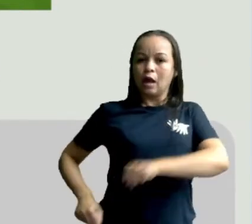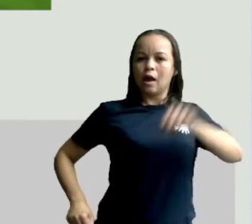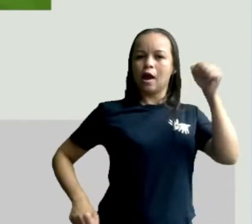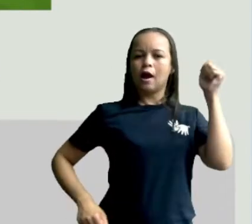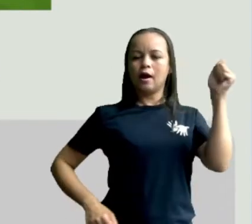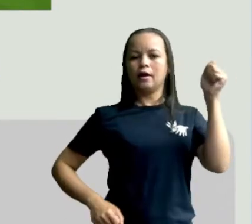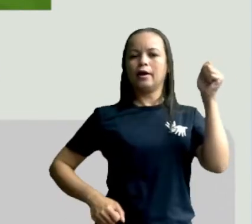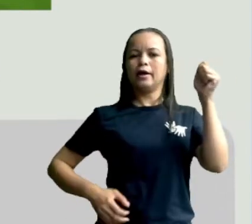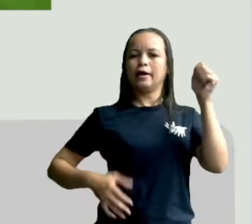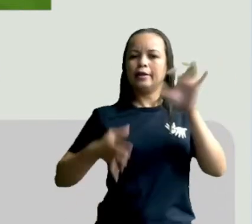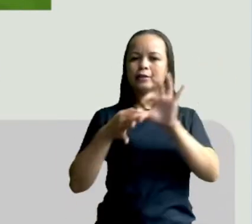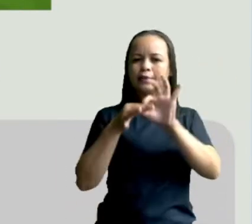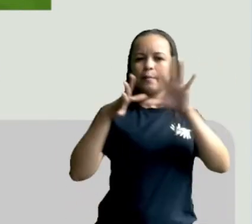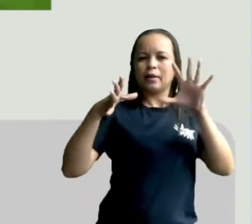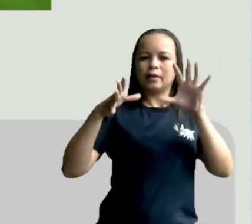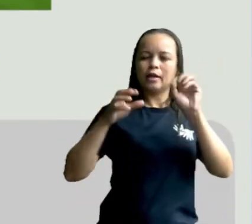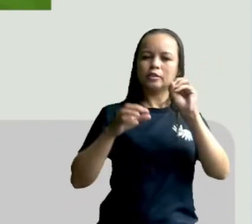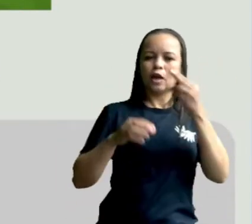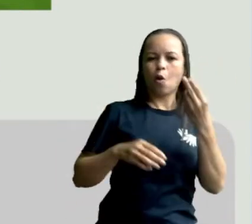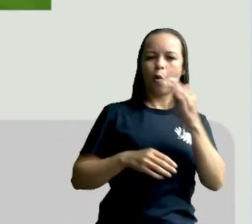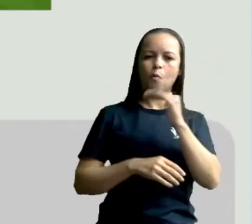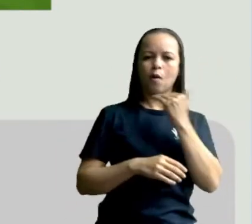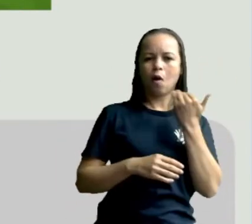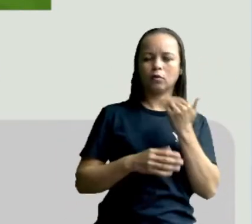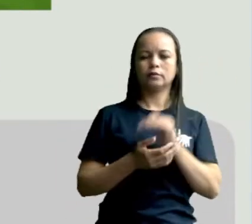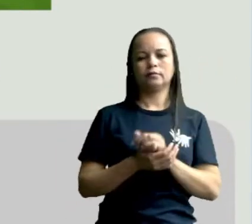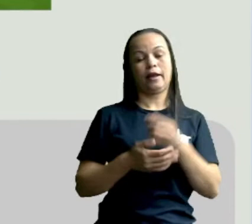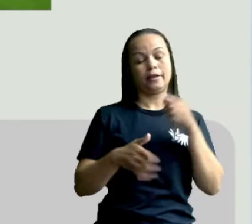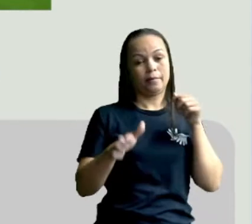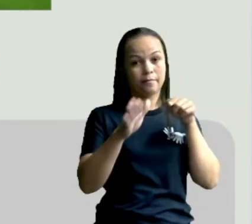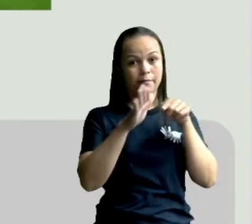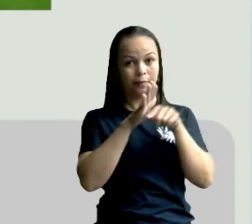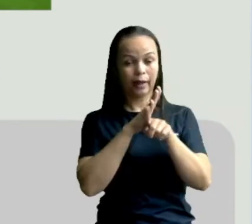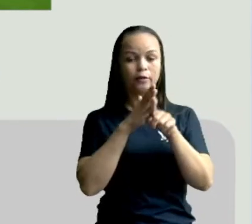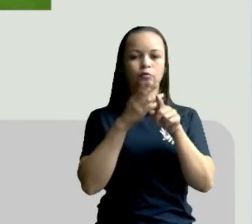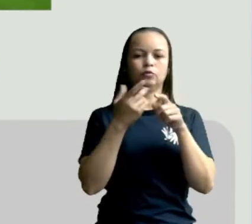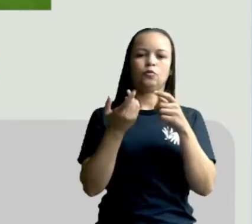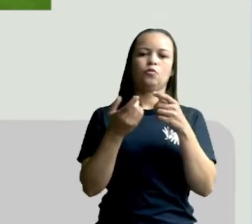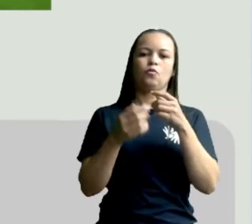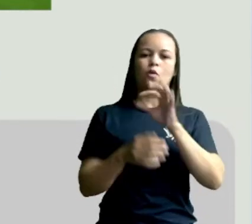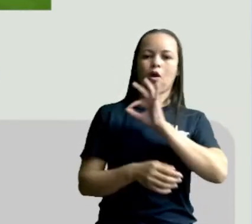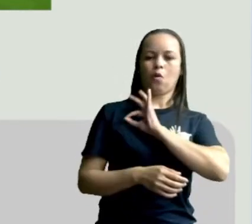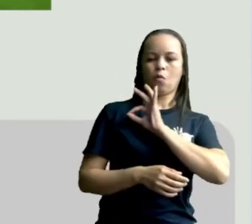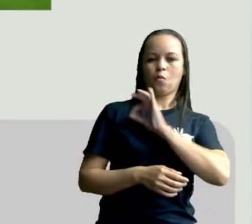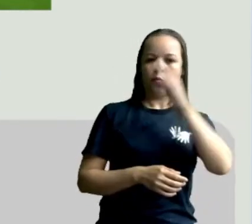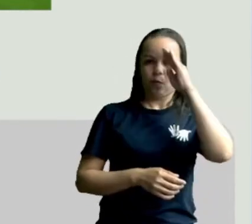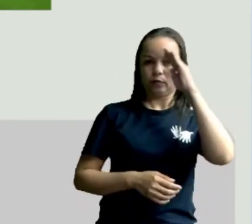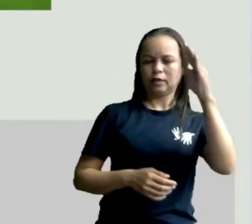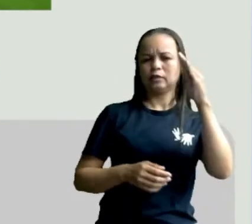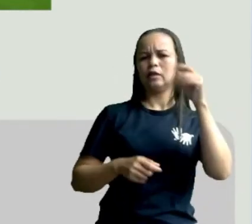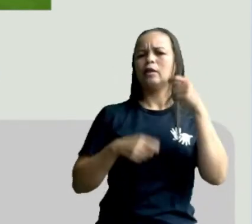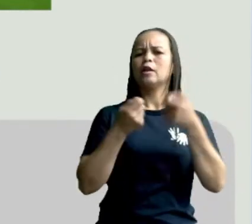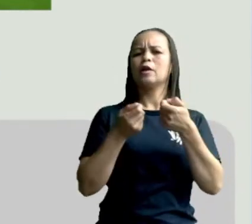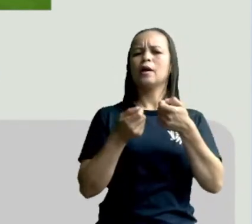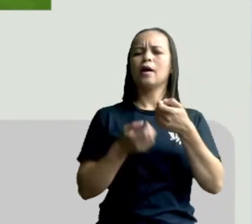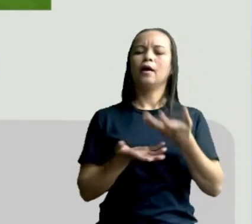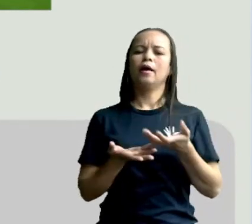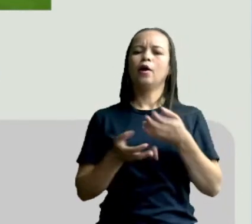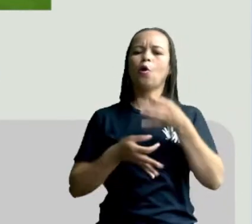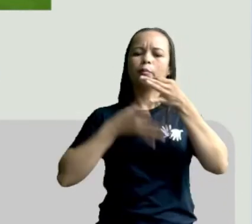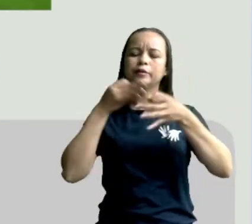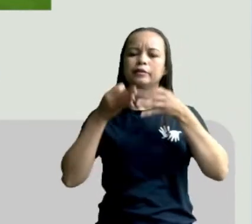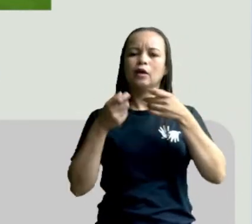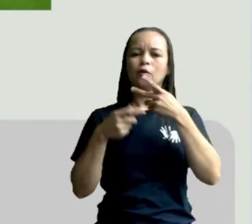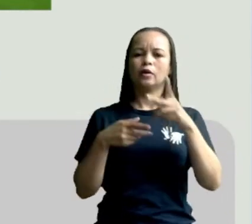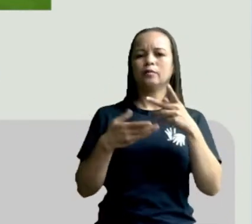morte? Ele perguntou aos soldados dele que estavam com ele, né, que serviam a ele, o que é que eles preferiam? Eles preferiam um